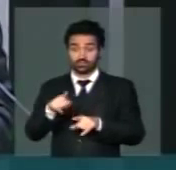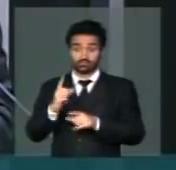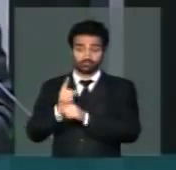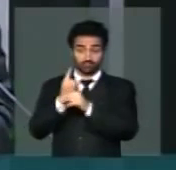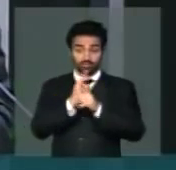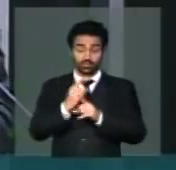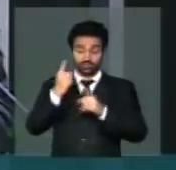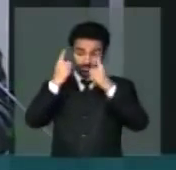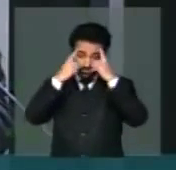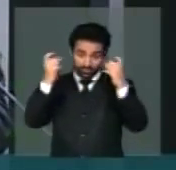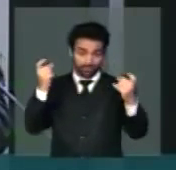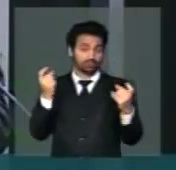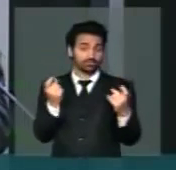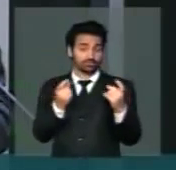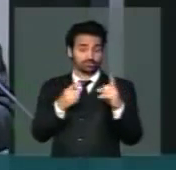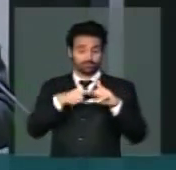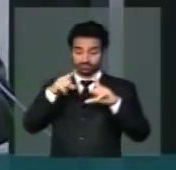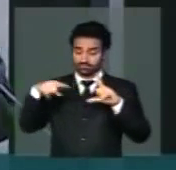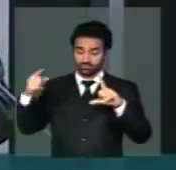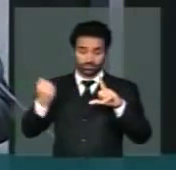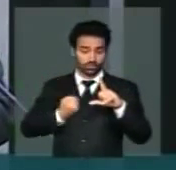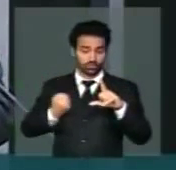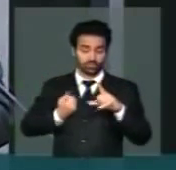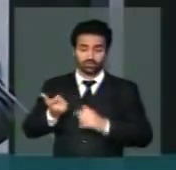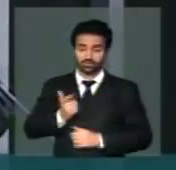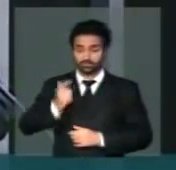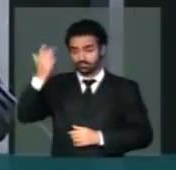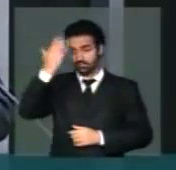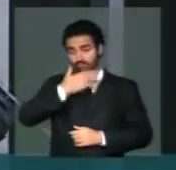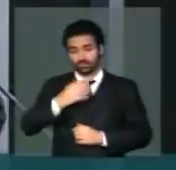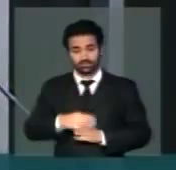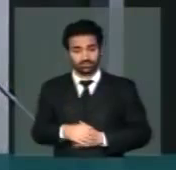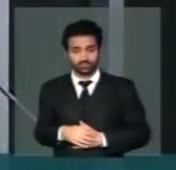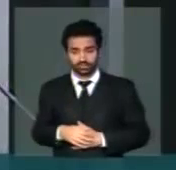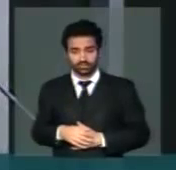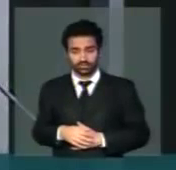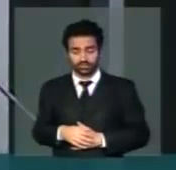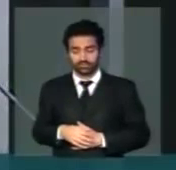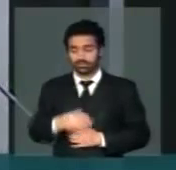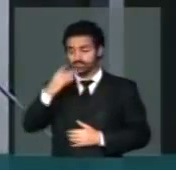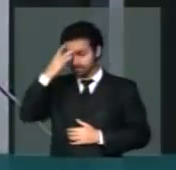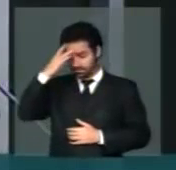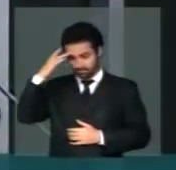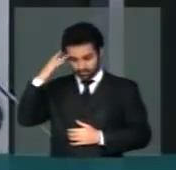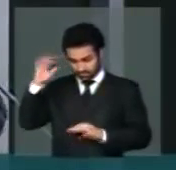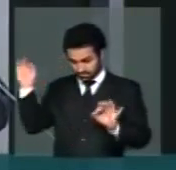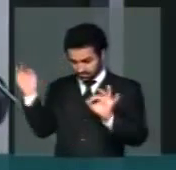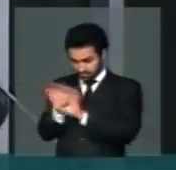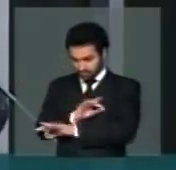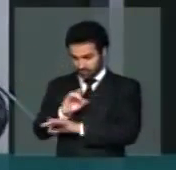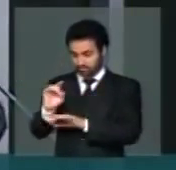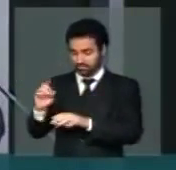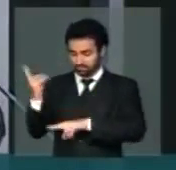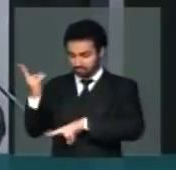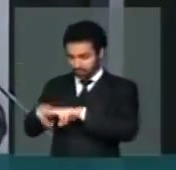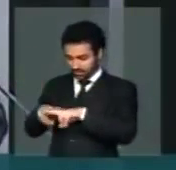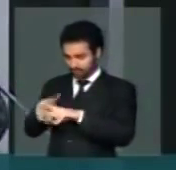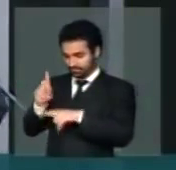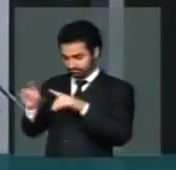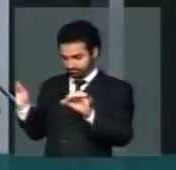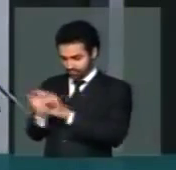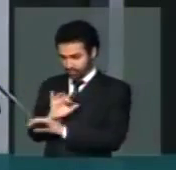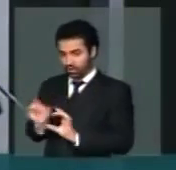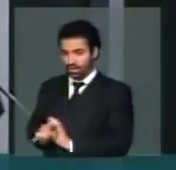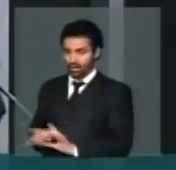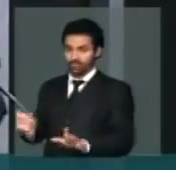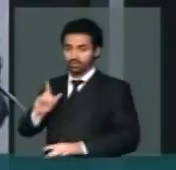nos dizem nada? A reincidência dos egressos do sistema penitenciário, das masmorras, que